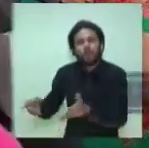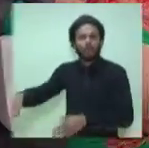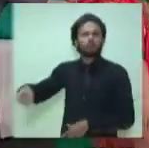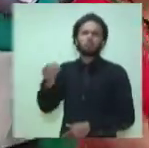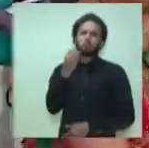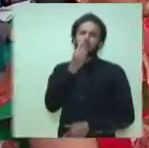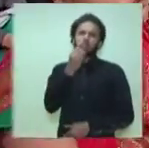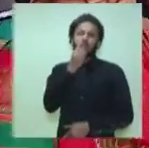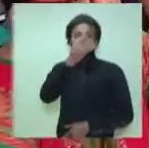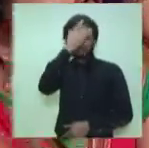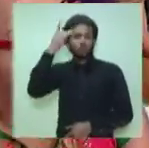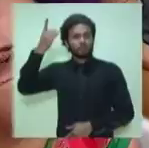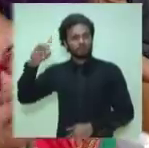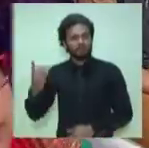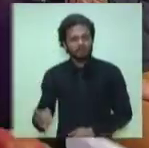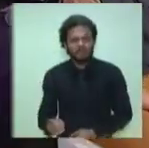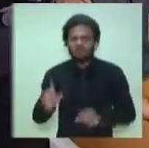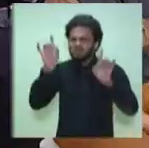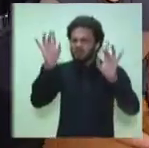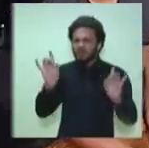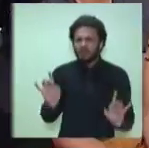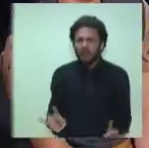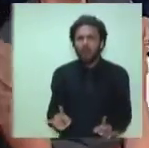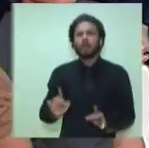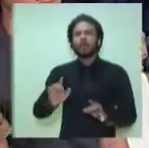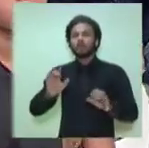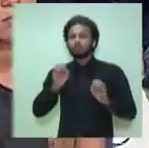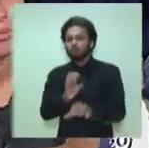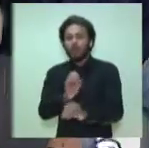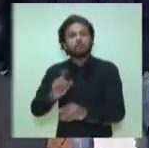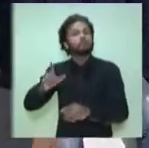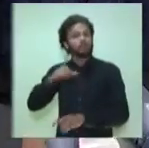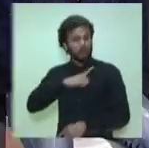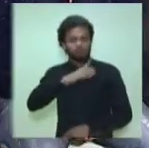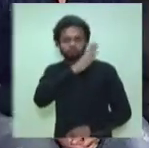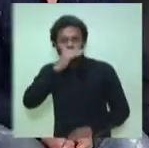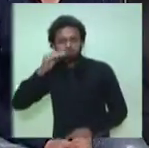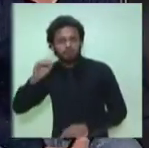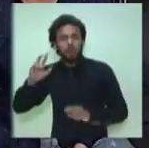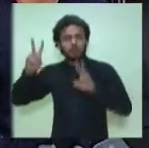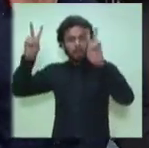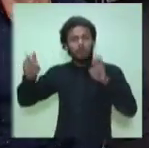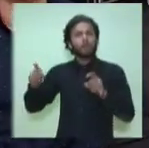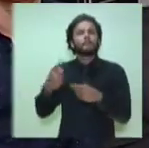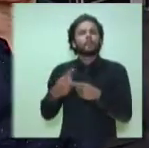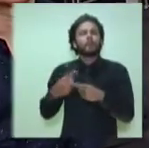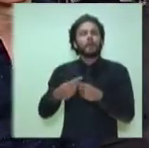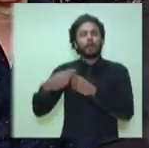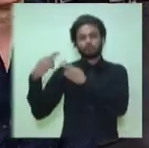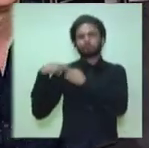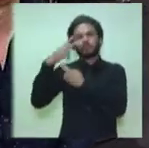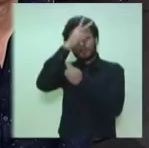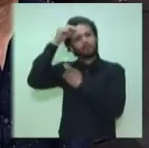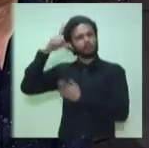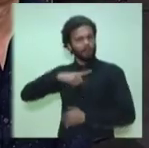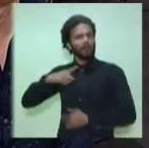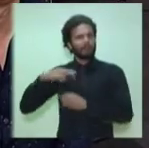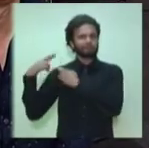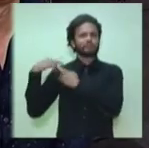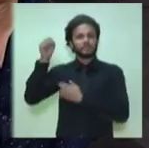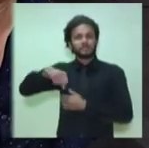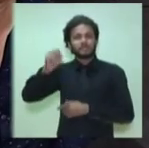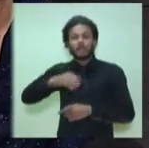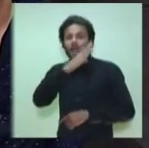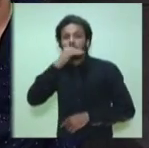essas pessoas com deficiência, em especial na educação, que nós estamos falando com crianças, porque a prefeitura é responsável pela educação de crianças,